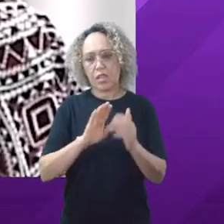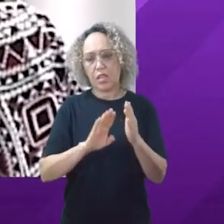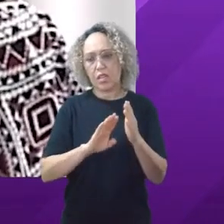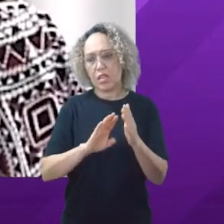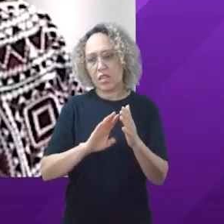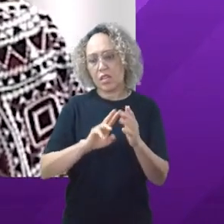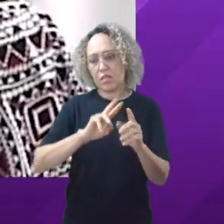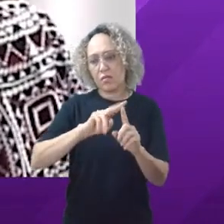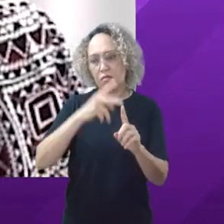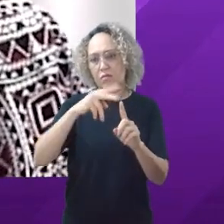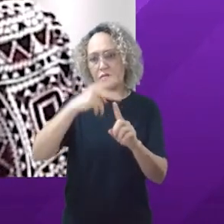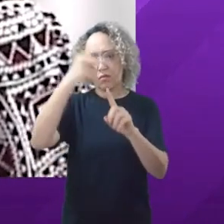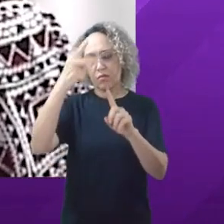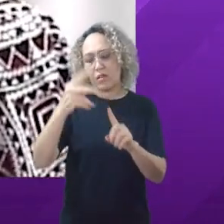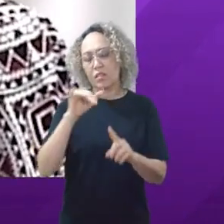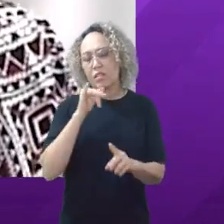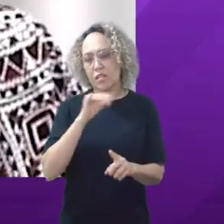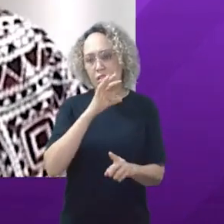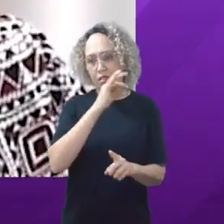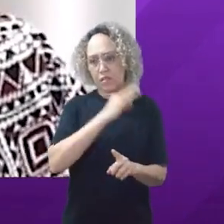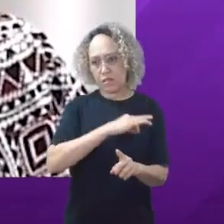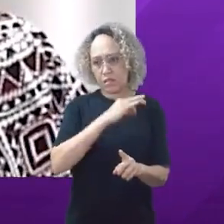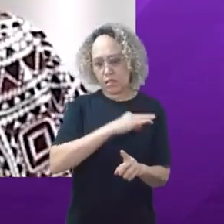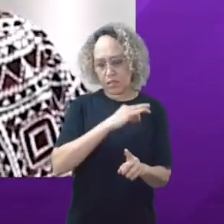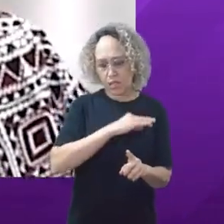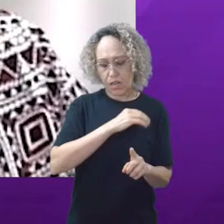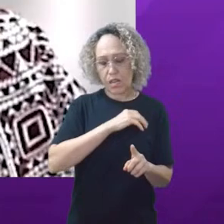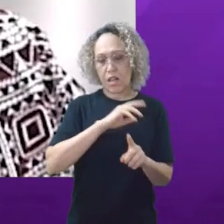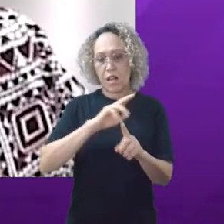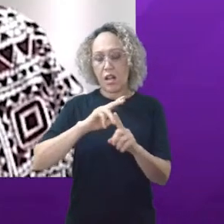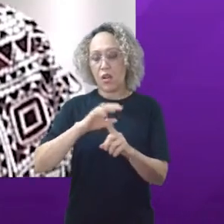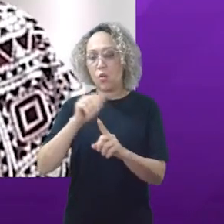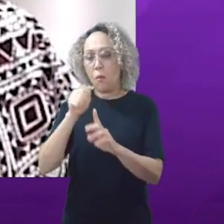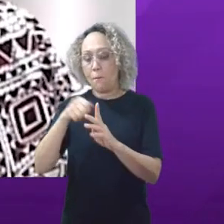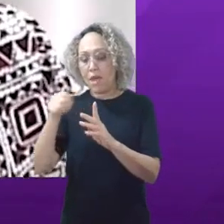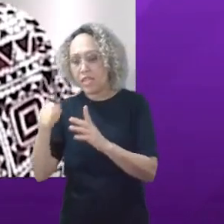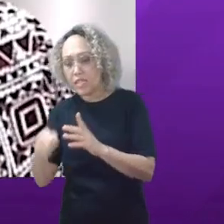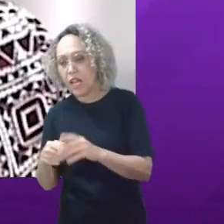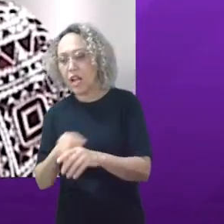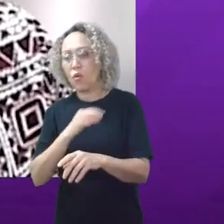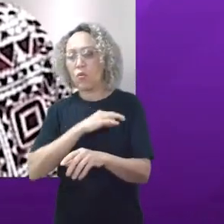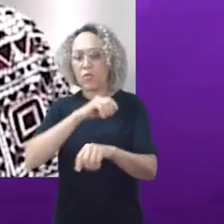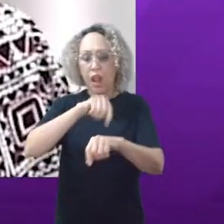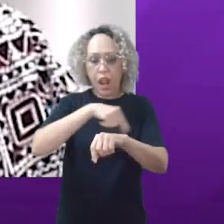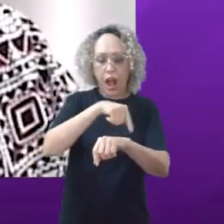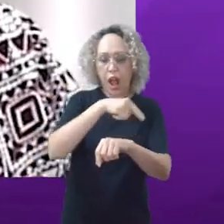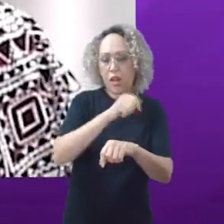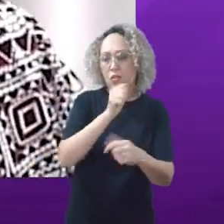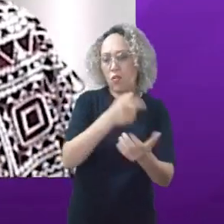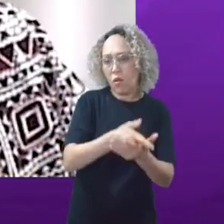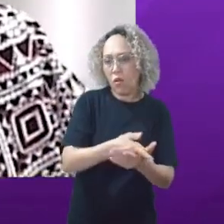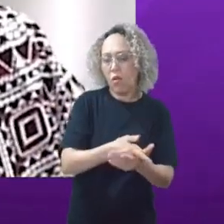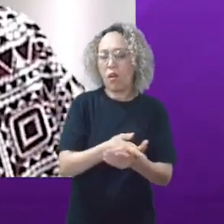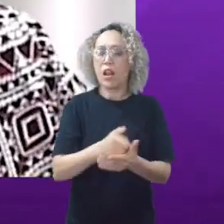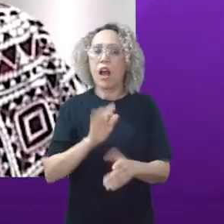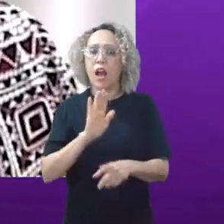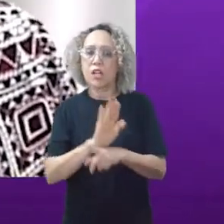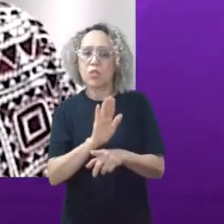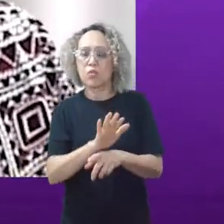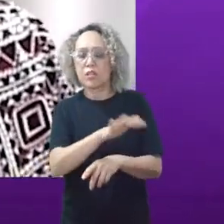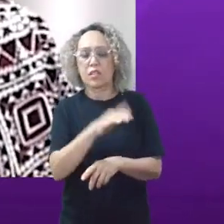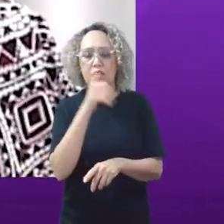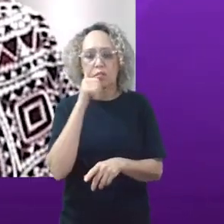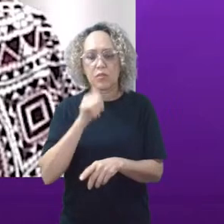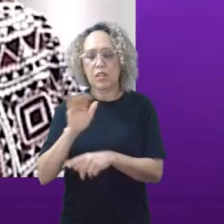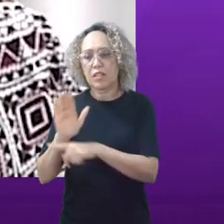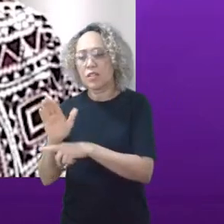como um salário mensal, seja como salário hora, ajuda as mulheres e os homens a definirem